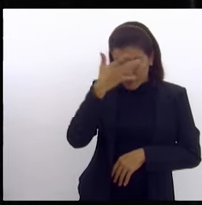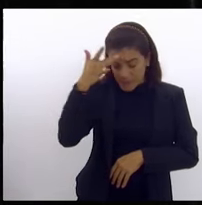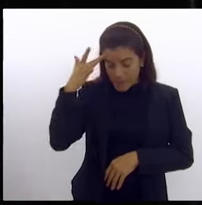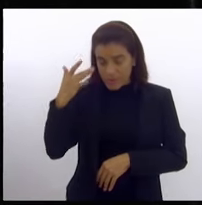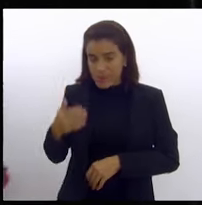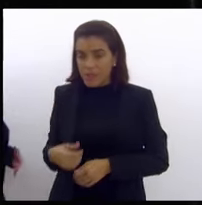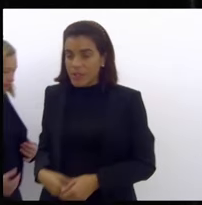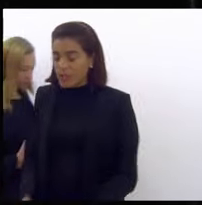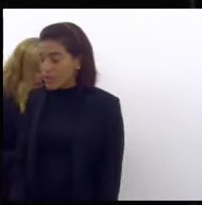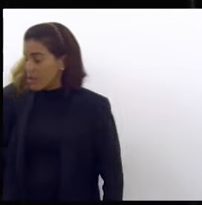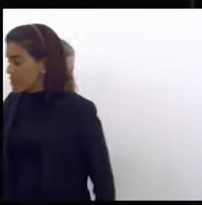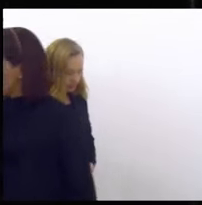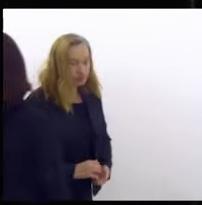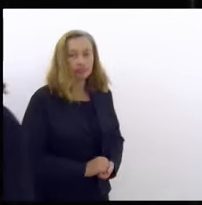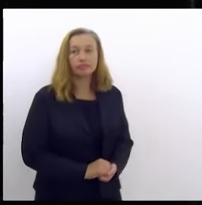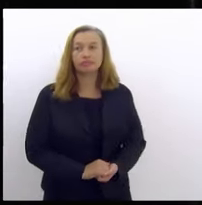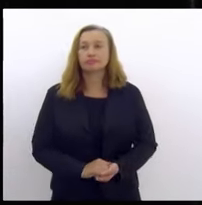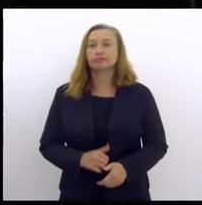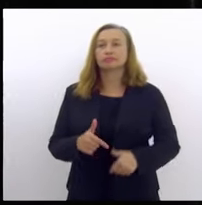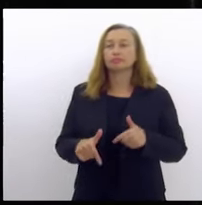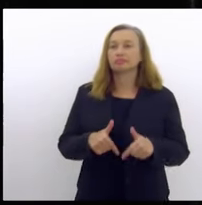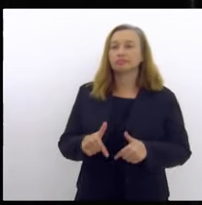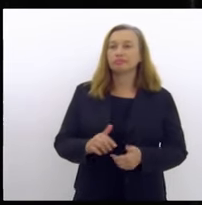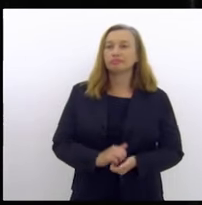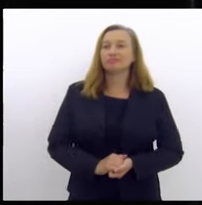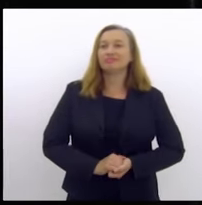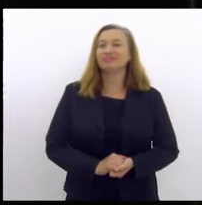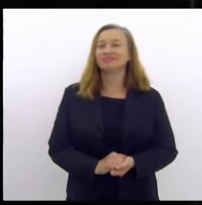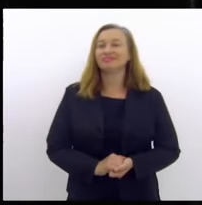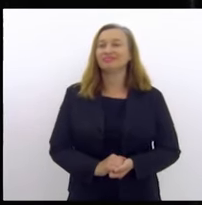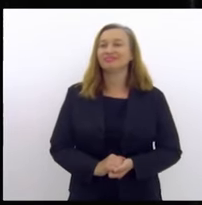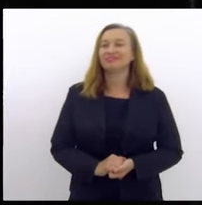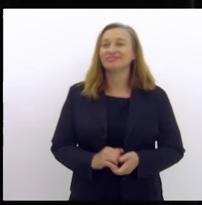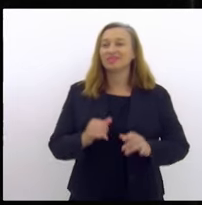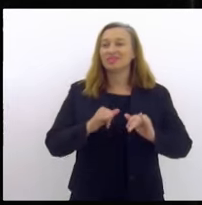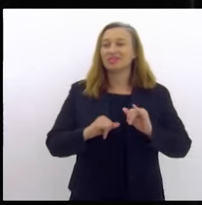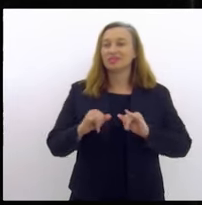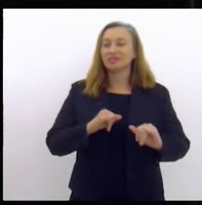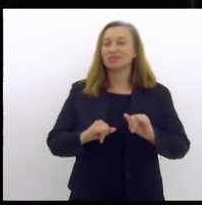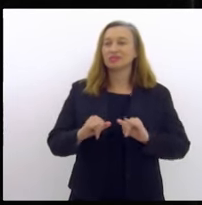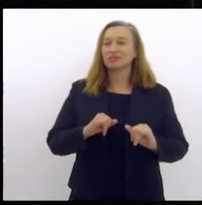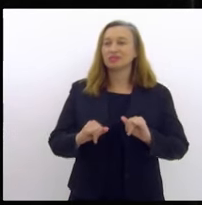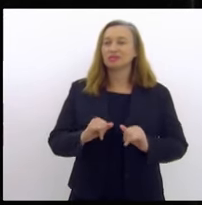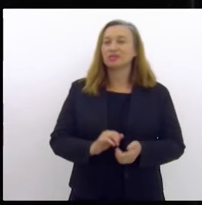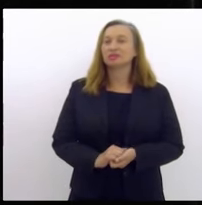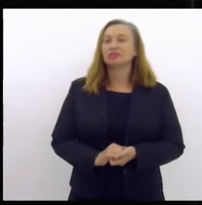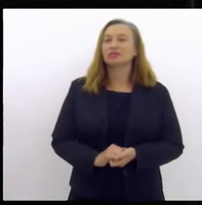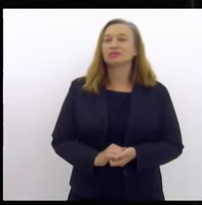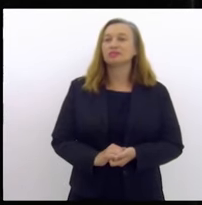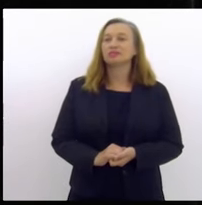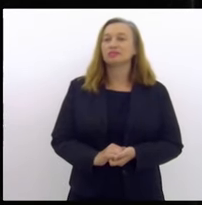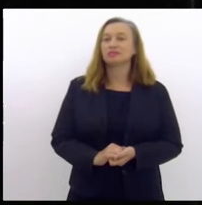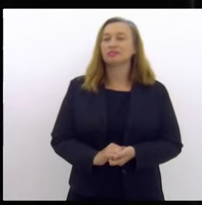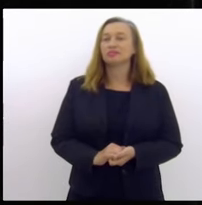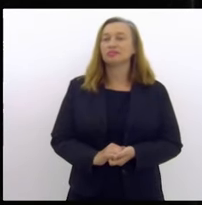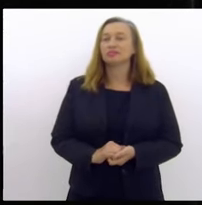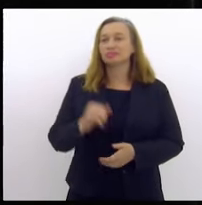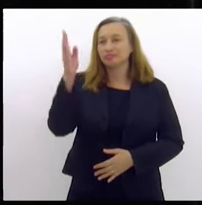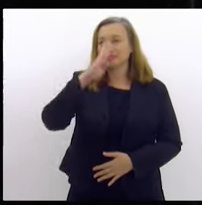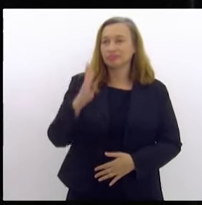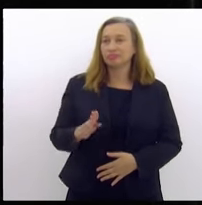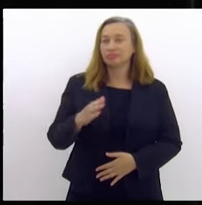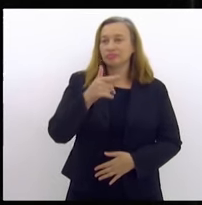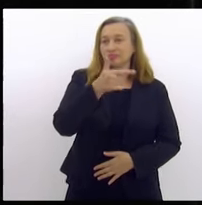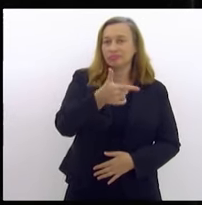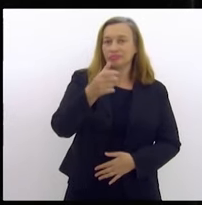nessas terras não trabalham. E é muito importante resgatar os dados do último censo agropecuário feito no Brasil em